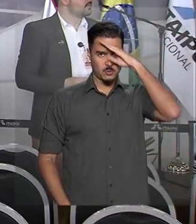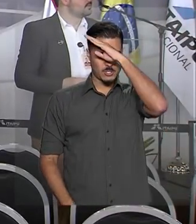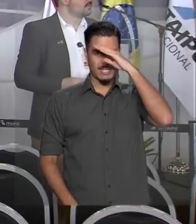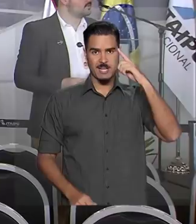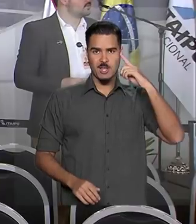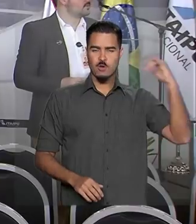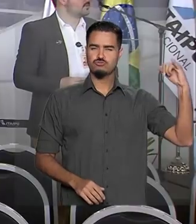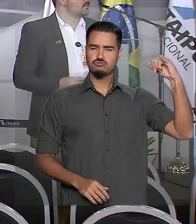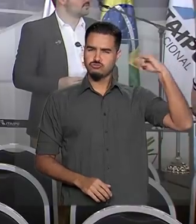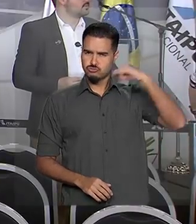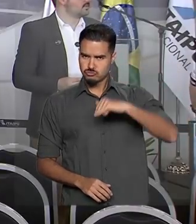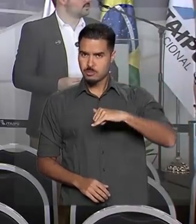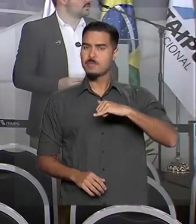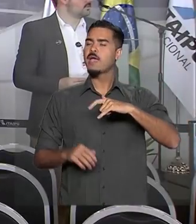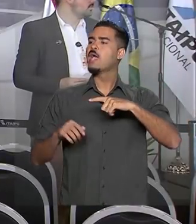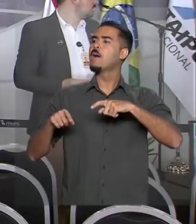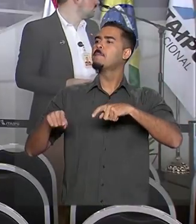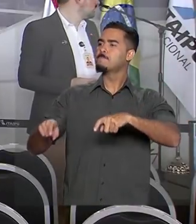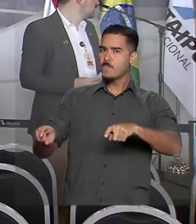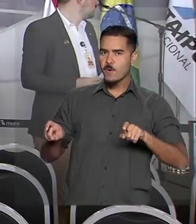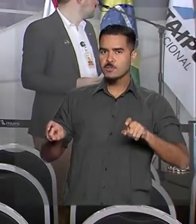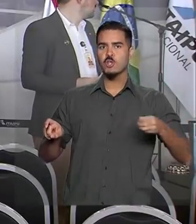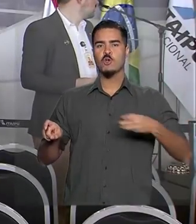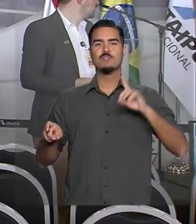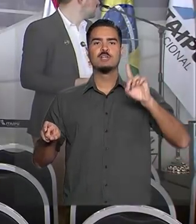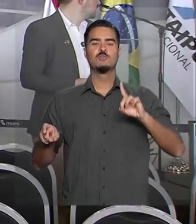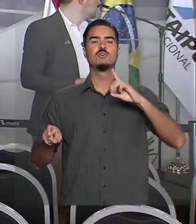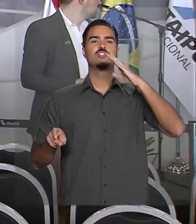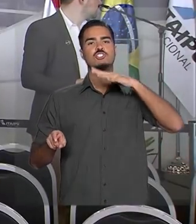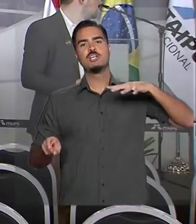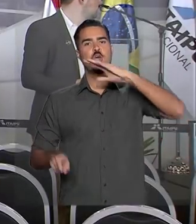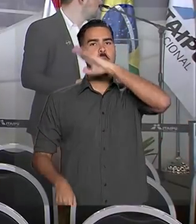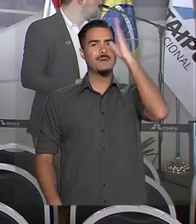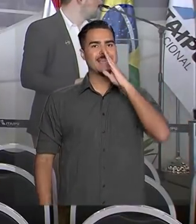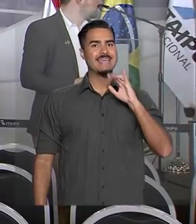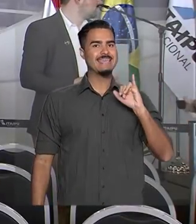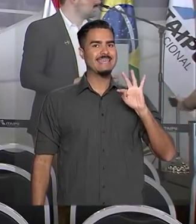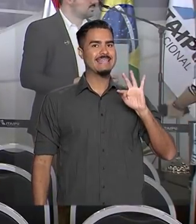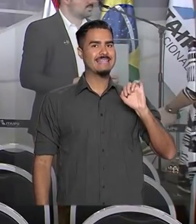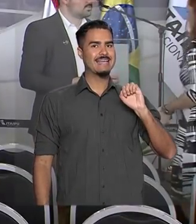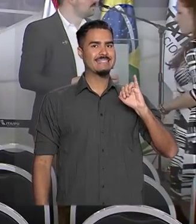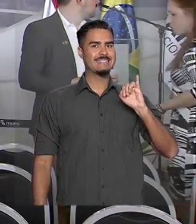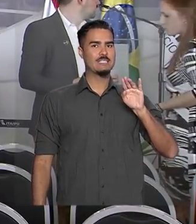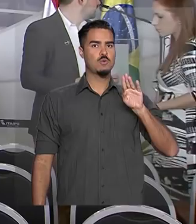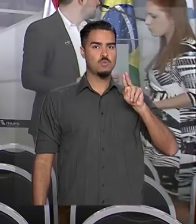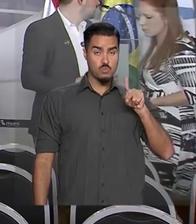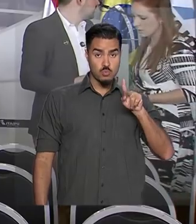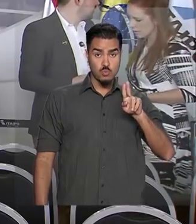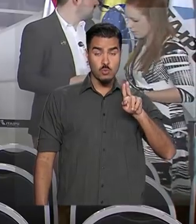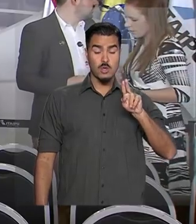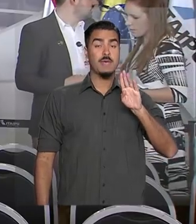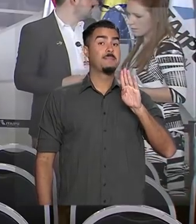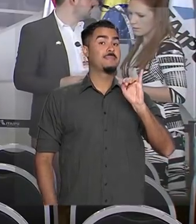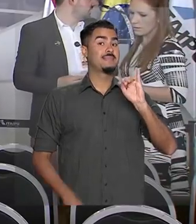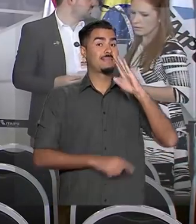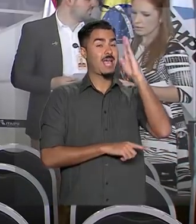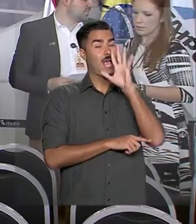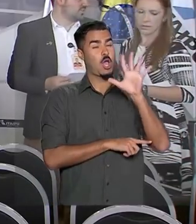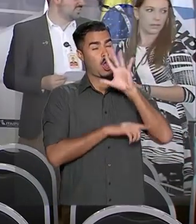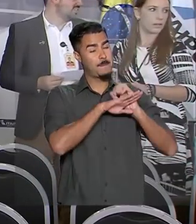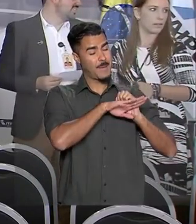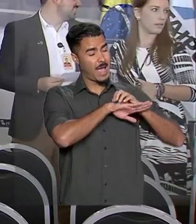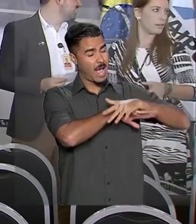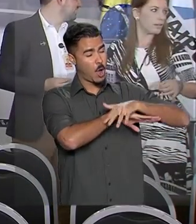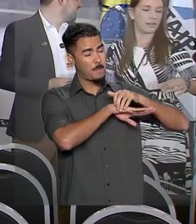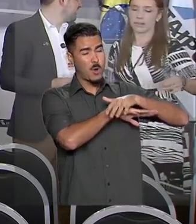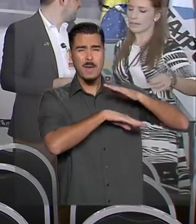dar posse ao novo diretor-geral brasileiro de Itaipu Binacional. A usina hidrelétrica é a maior